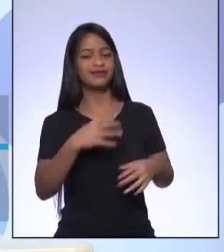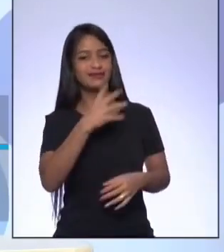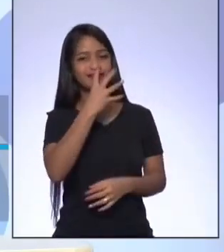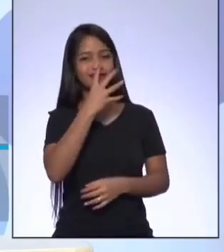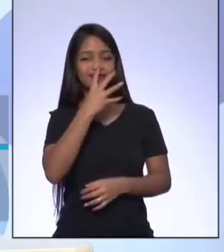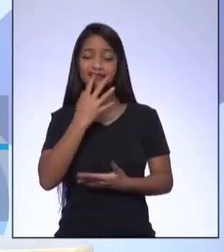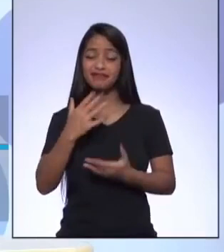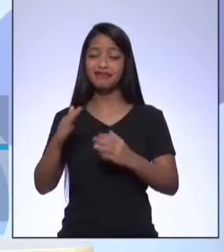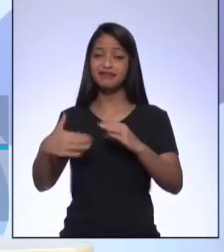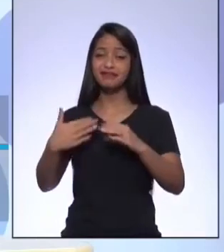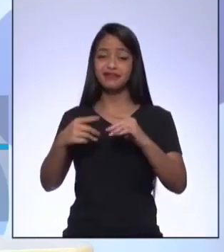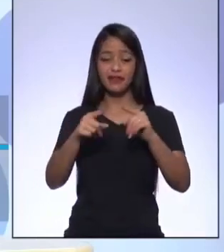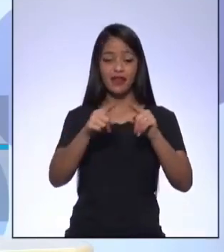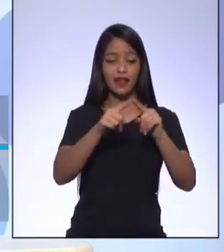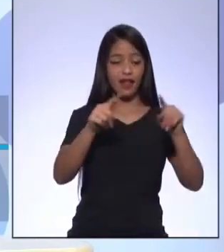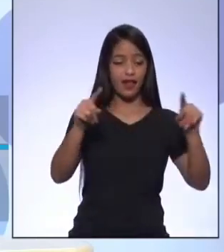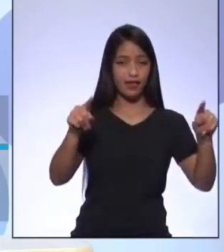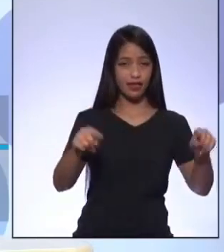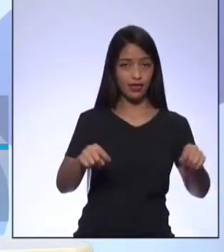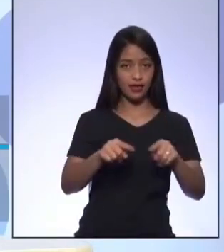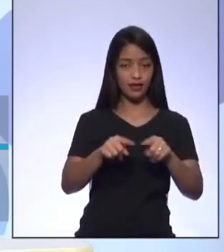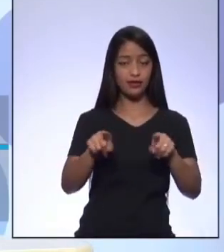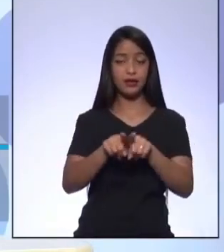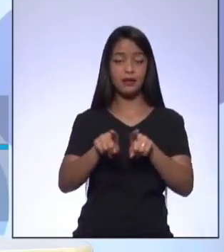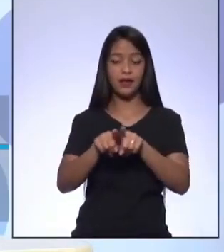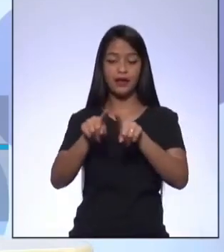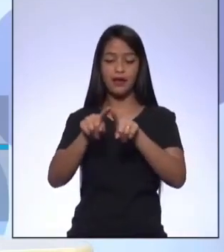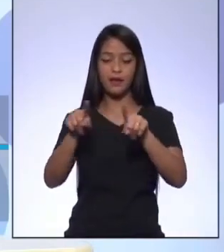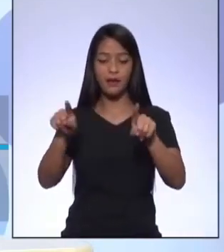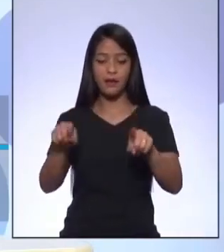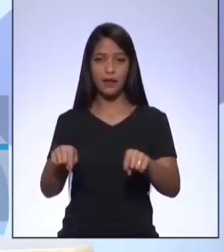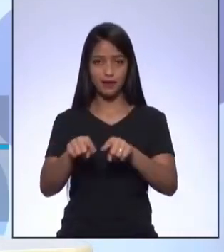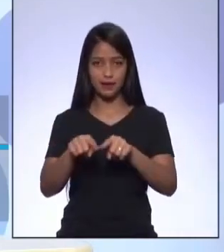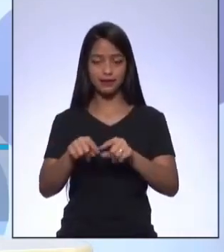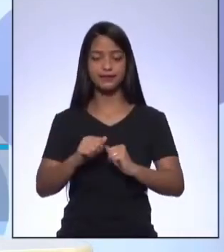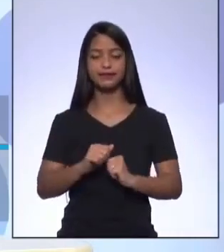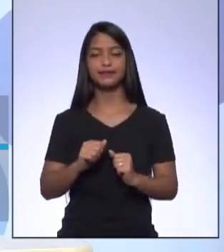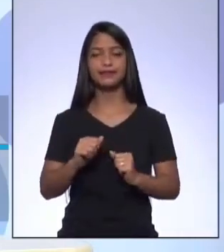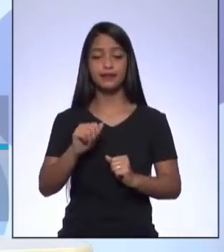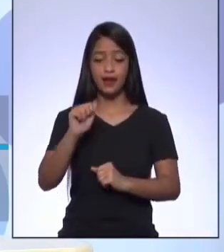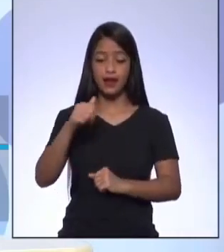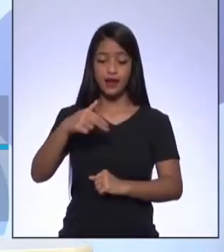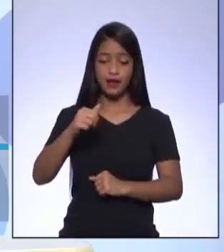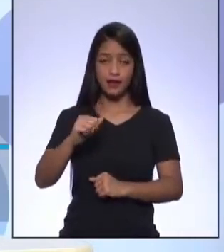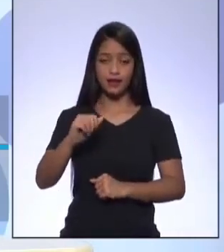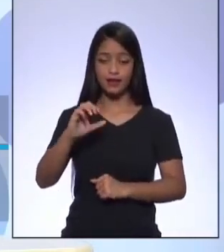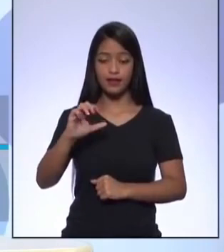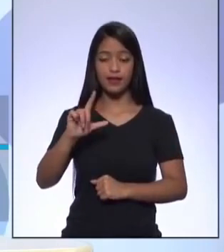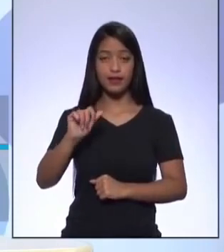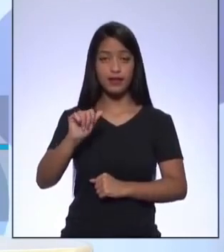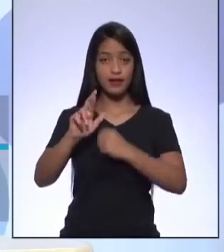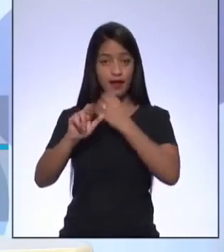retângulo e o quadrado, né? A Ana Clara, olha que legal, a Ana Clara